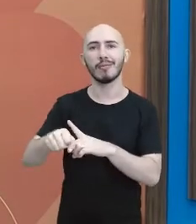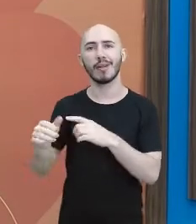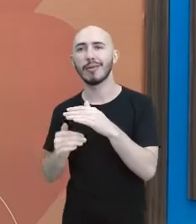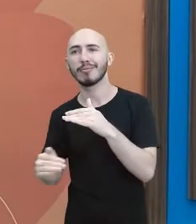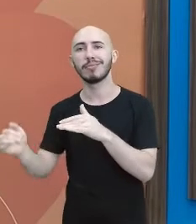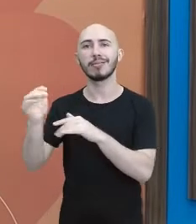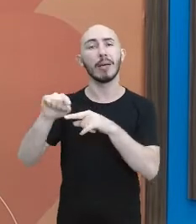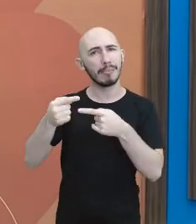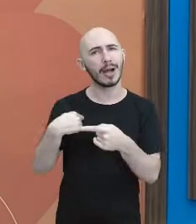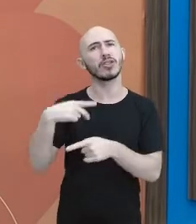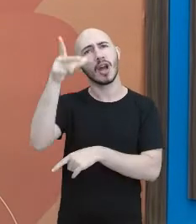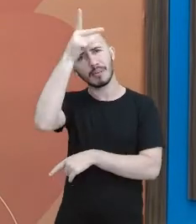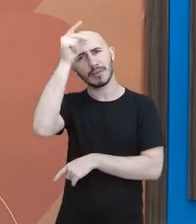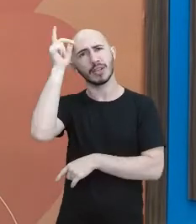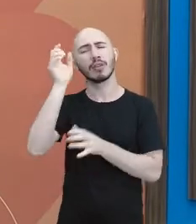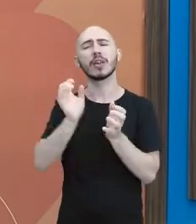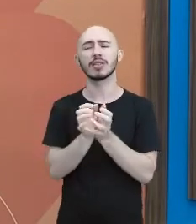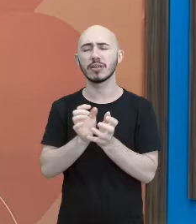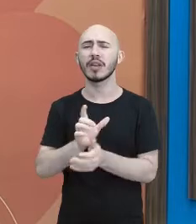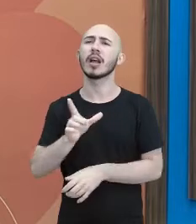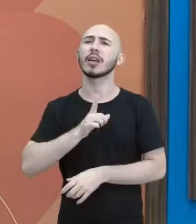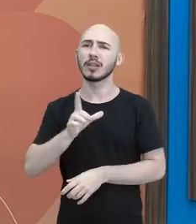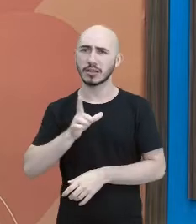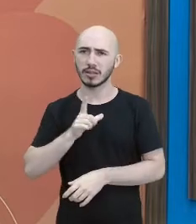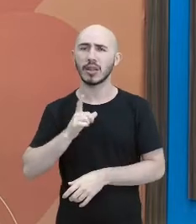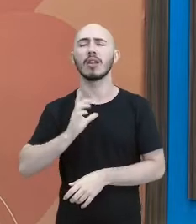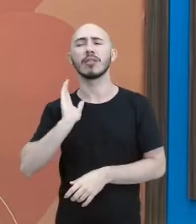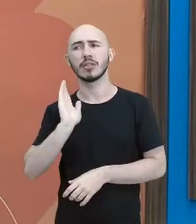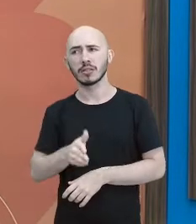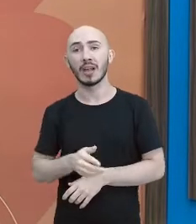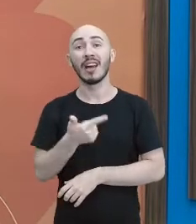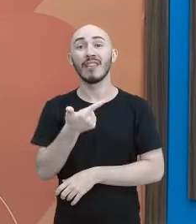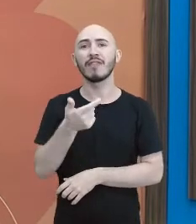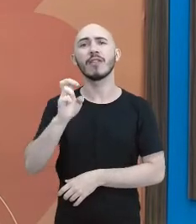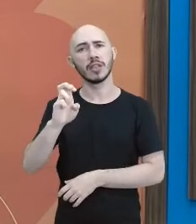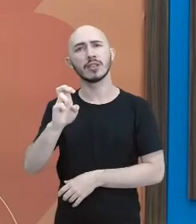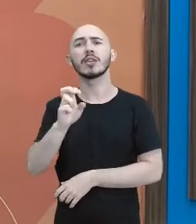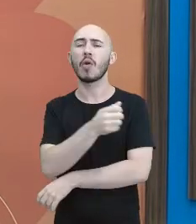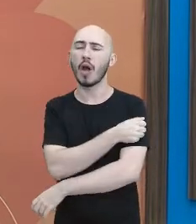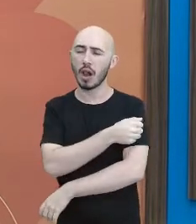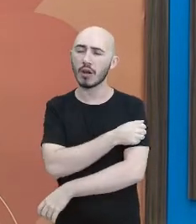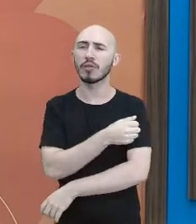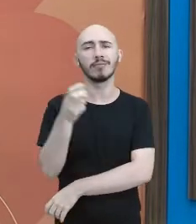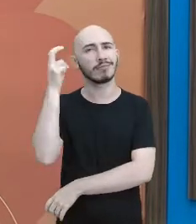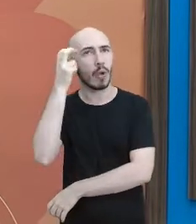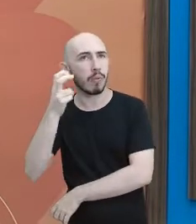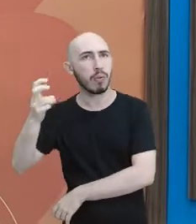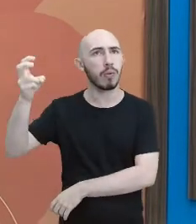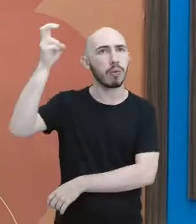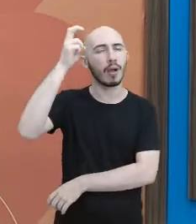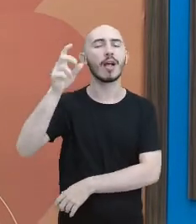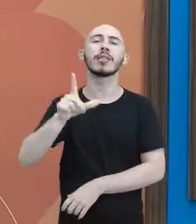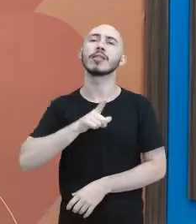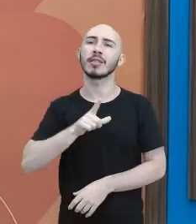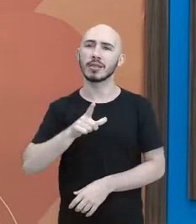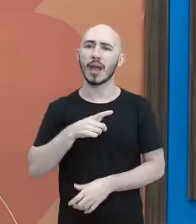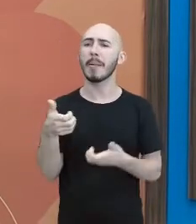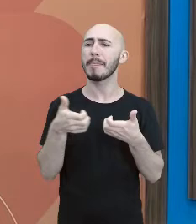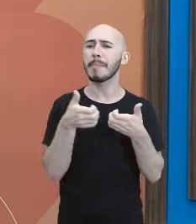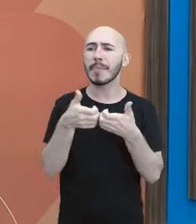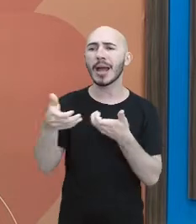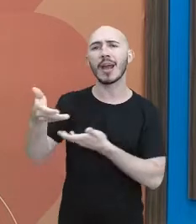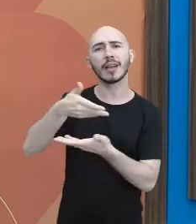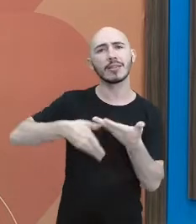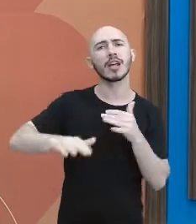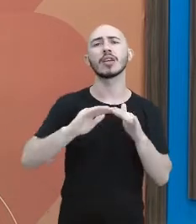nossa prefeitura, na Prefeitura do Recife, a gente já conta com 25 estudantes. Então, ele está ali perto da gente, ele está nas